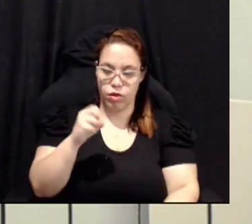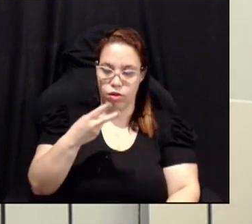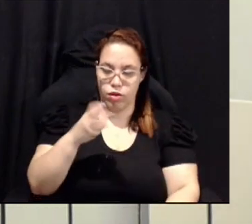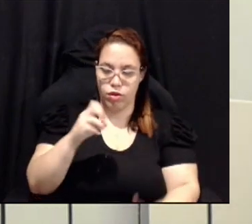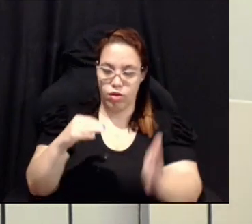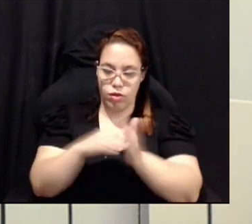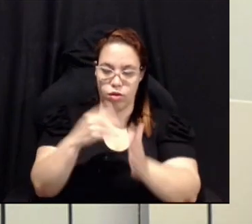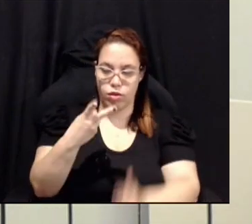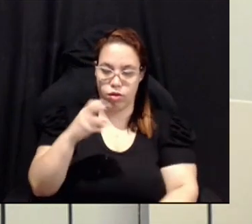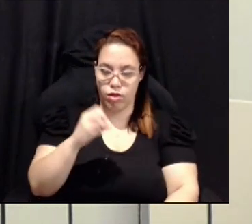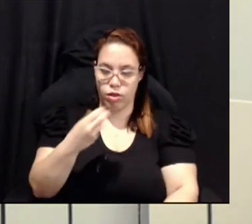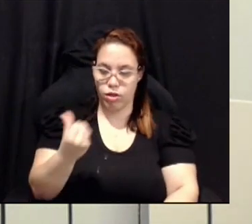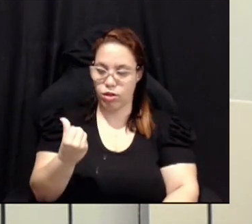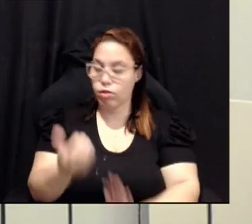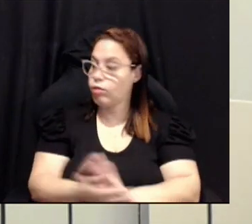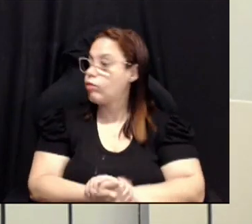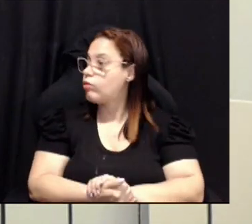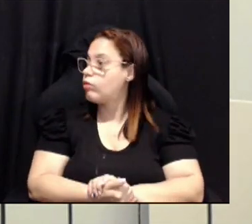2025-2026.